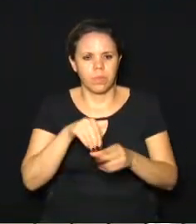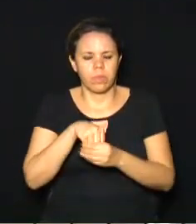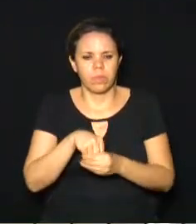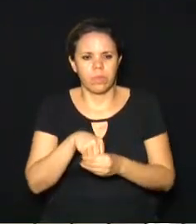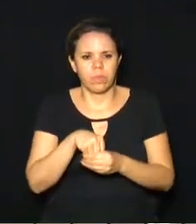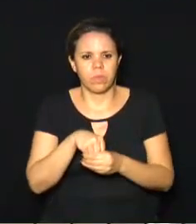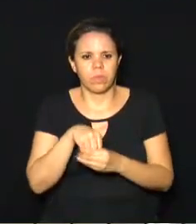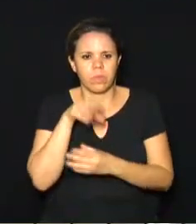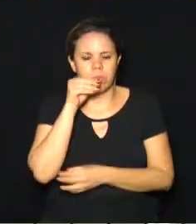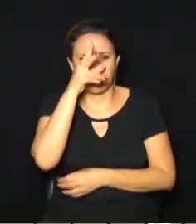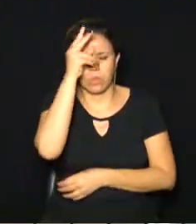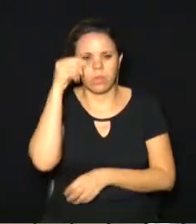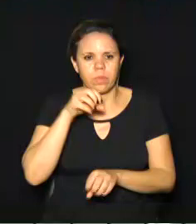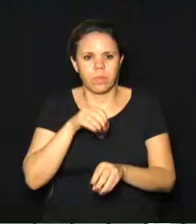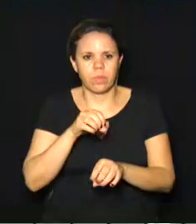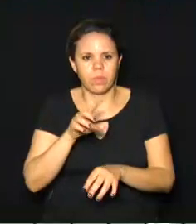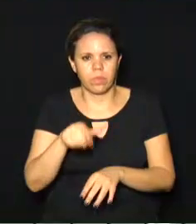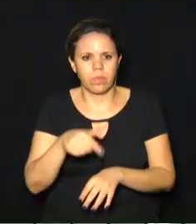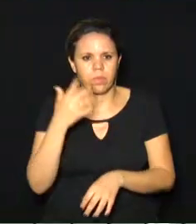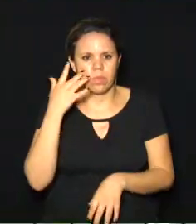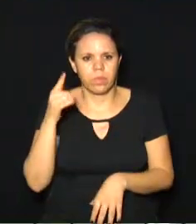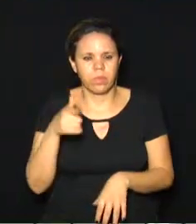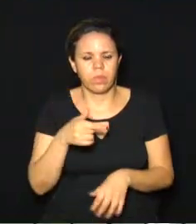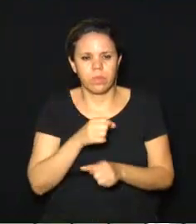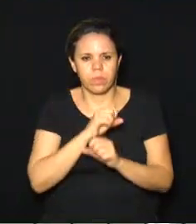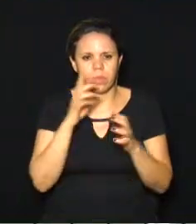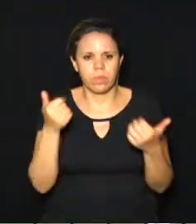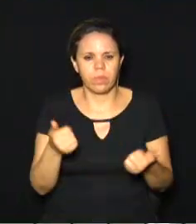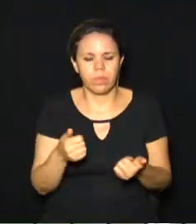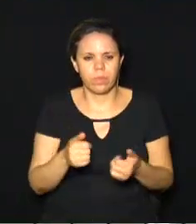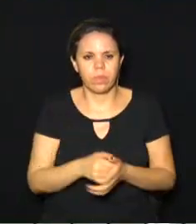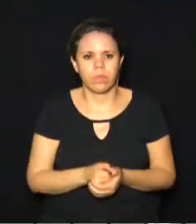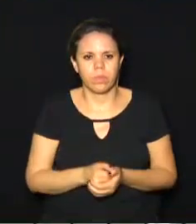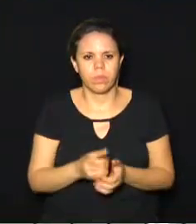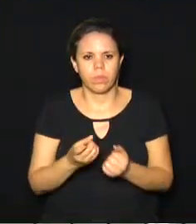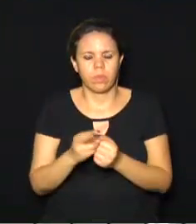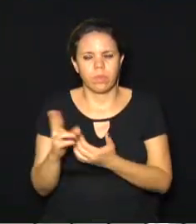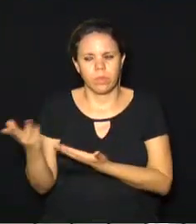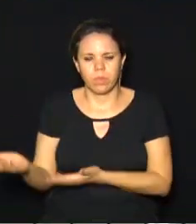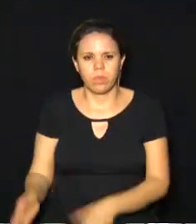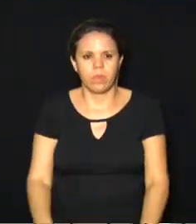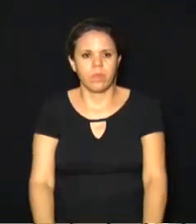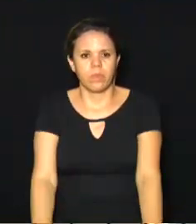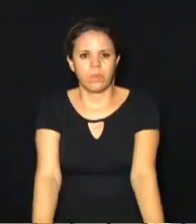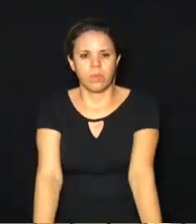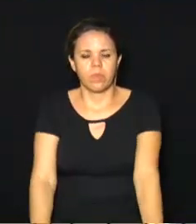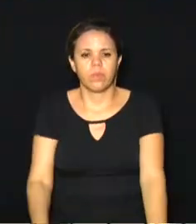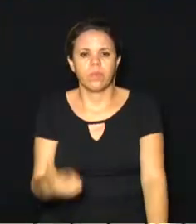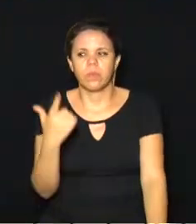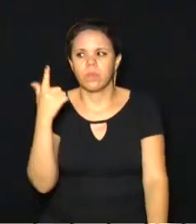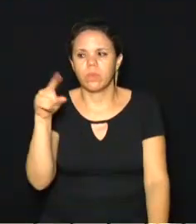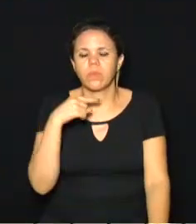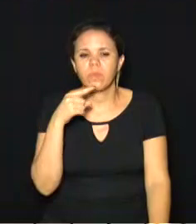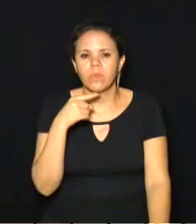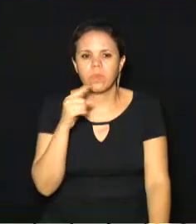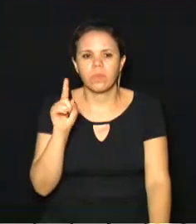educação infantil. Acho que essa é uma questão, acho que ficou muito bem esclarecida pelo senhor. A outra questão, que aí é um pouco mais, pelo que